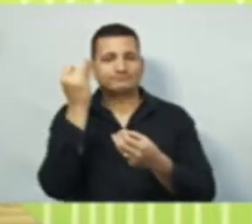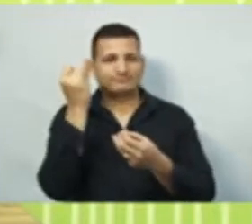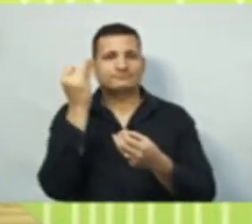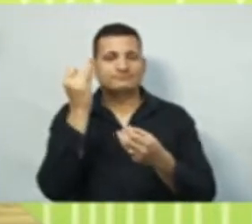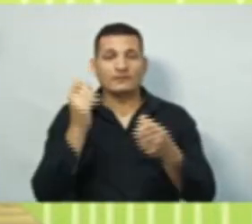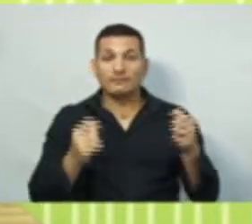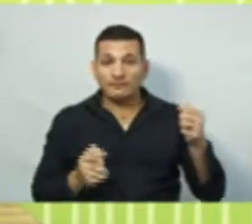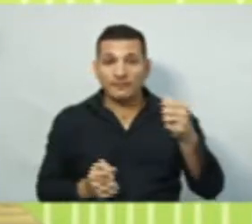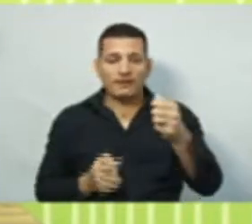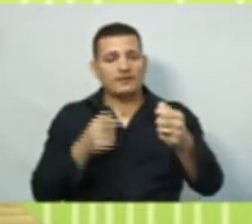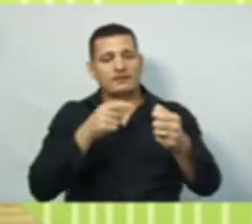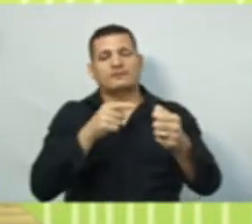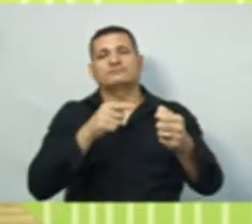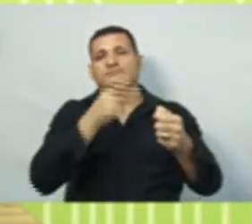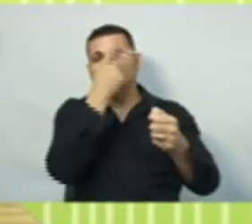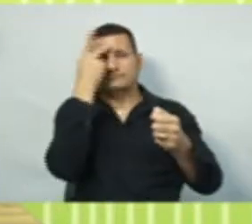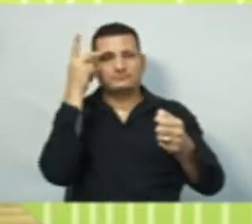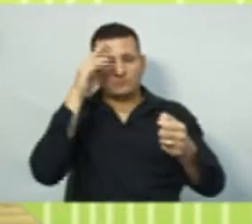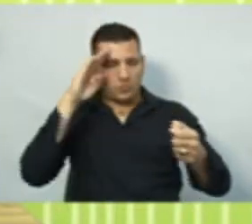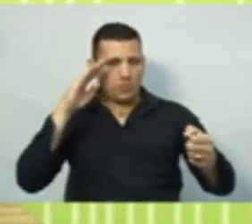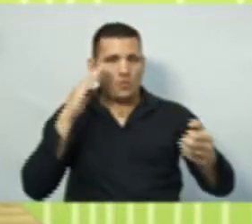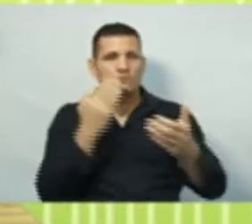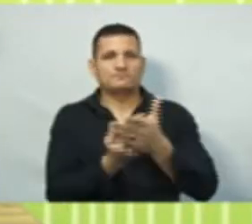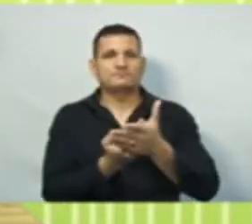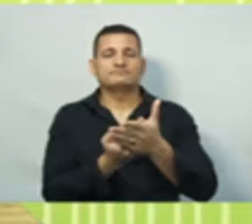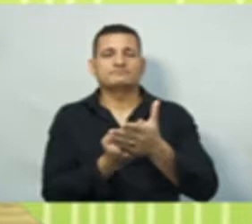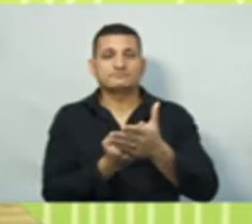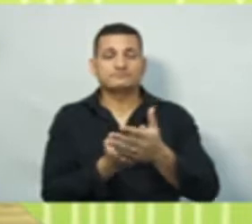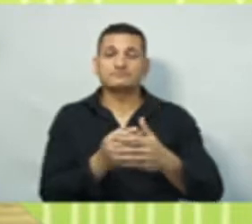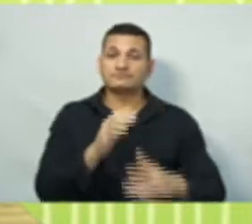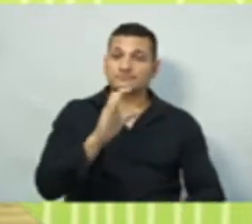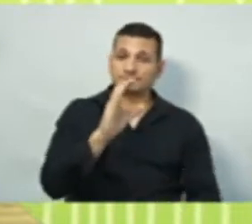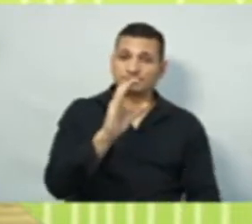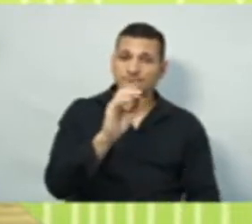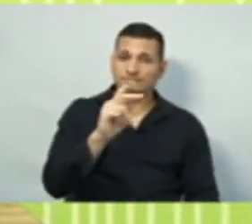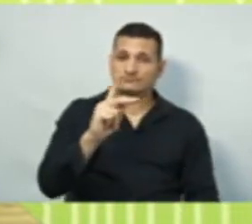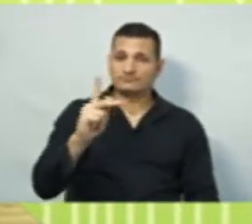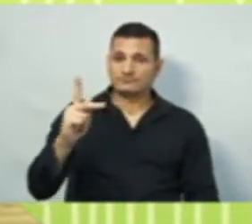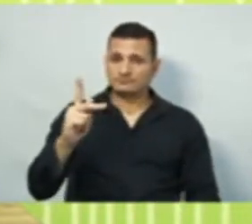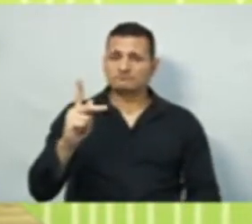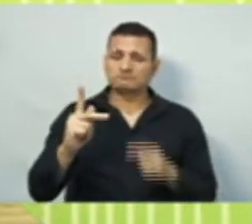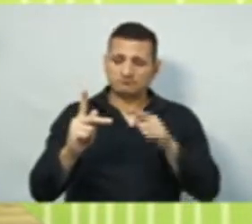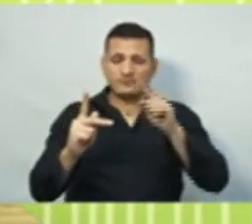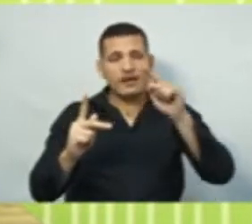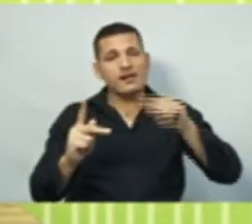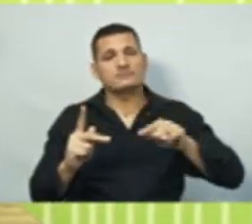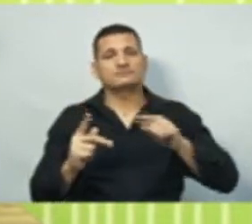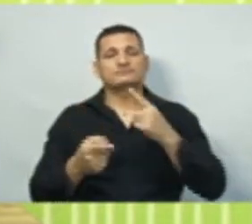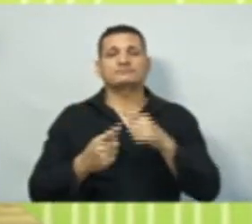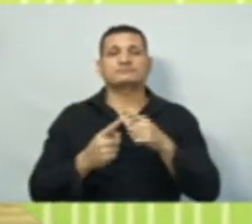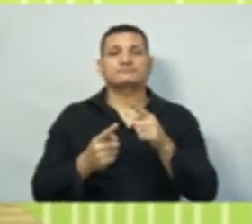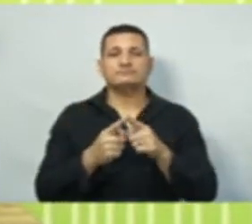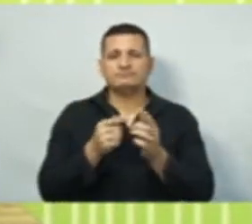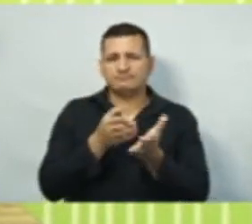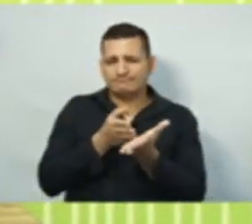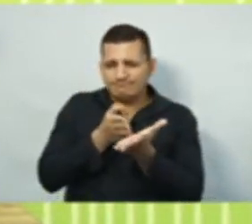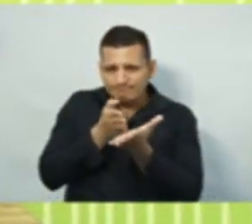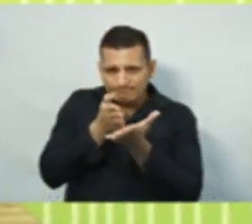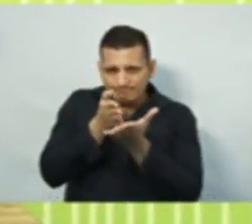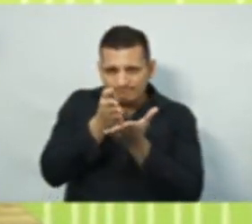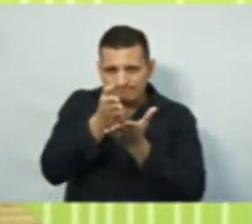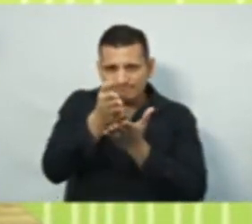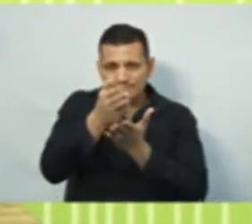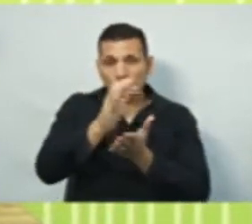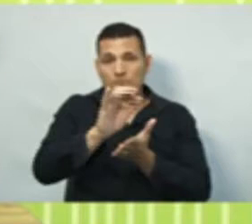confiança nos representando. E o cooperativismo é isso. Porque a direção de uma